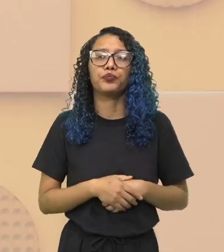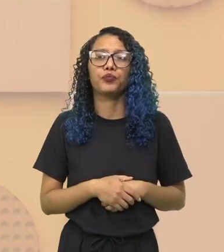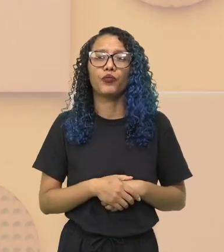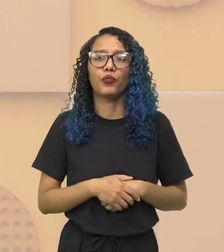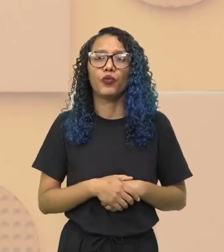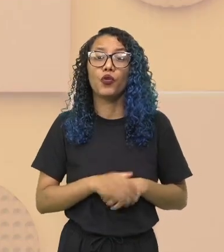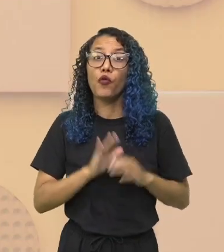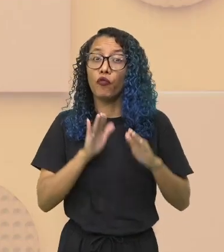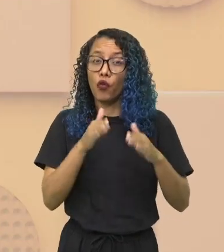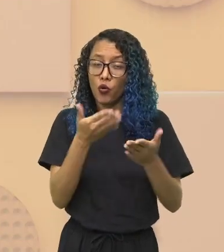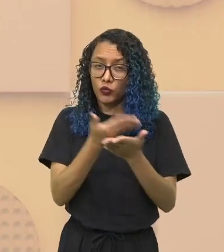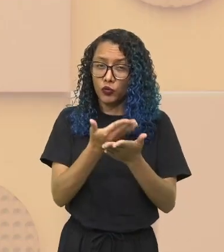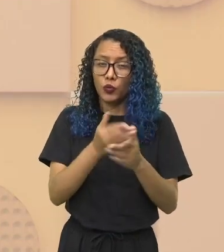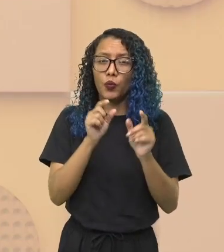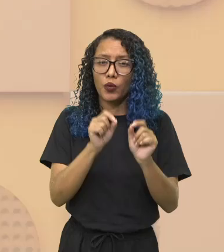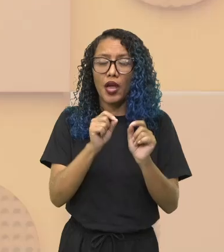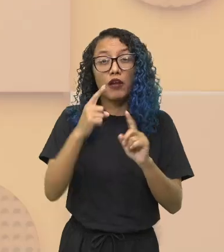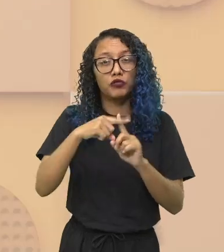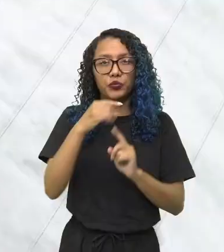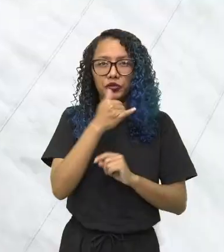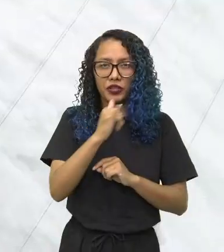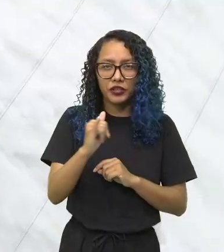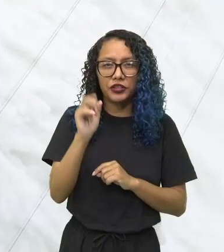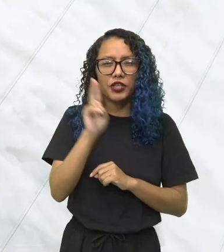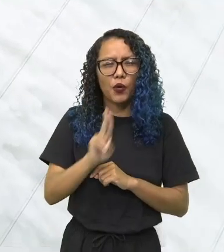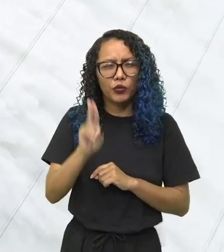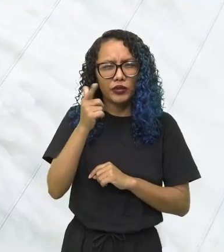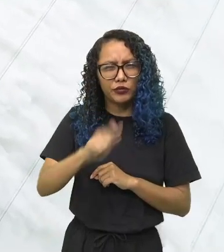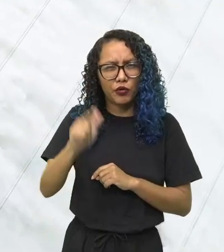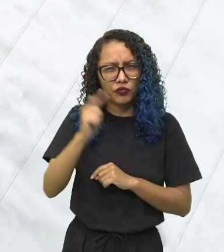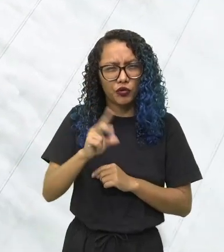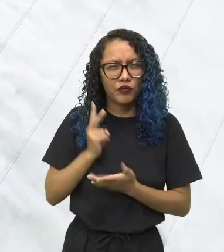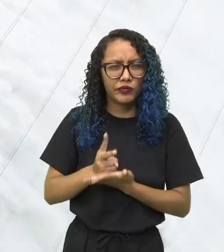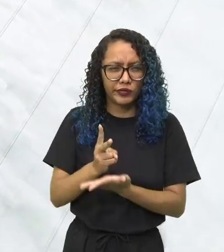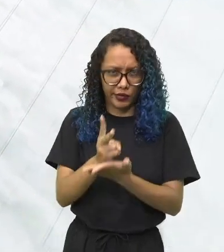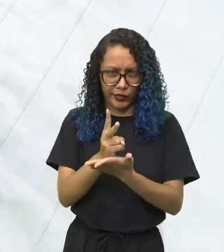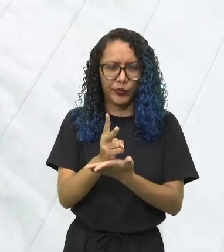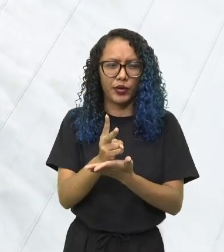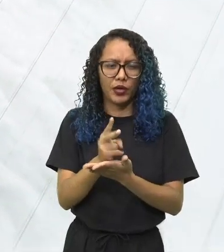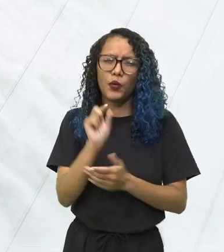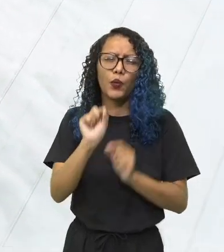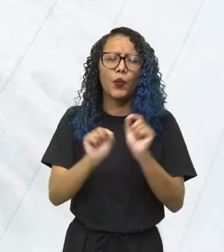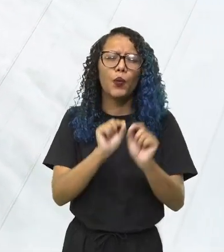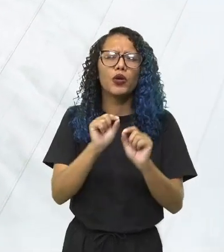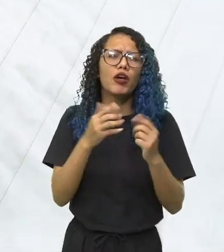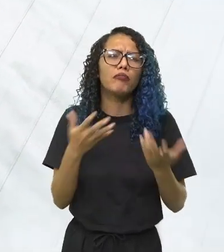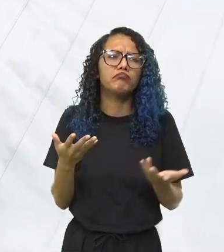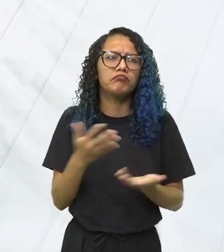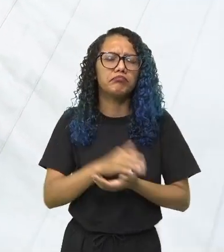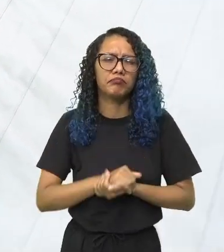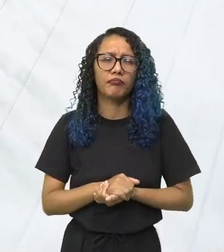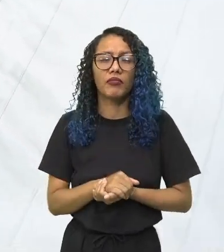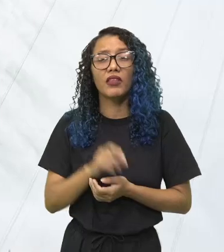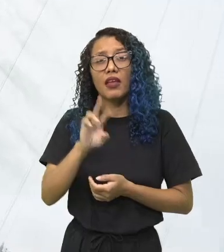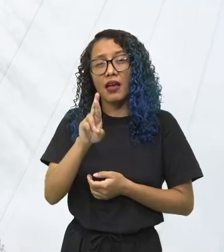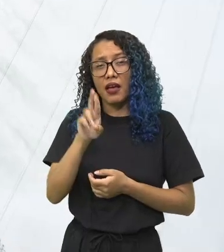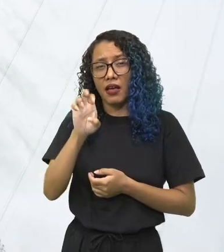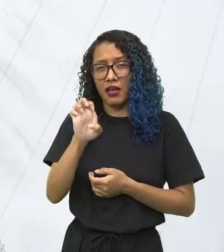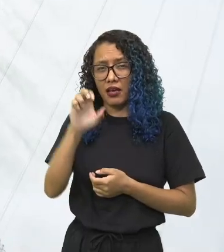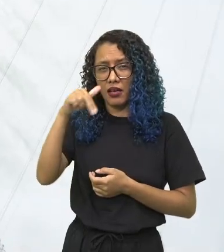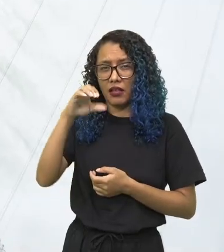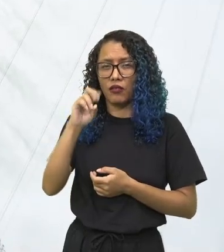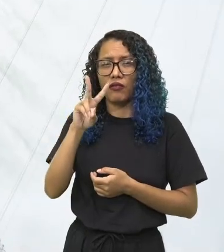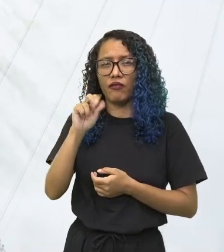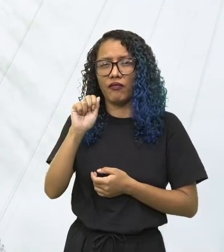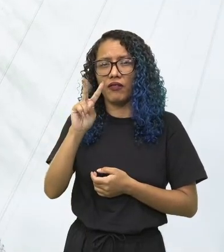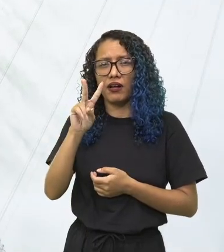fontes de energia renováveis, né? O que são as fontes de energia renováveis? Elas são fontes que